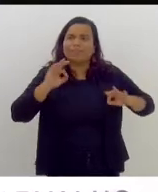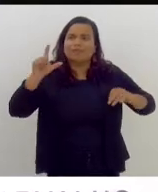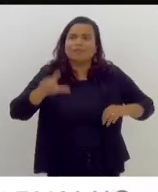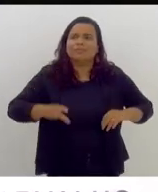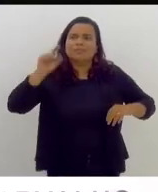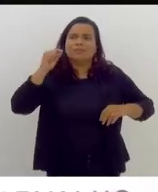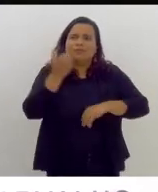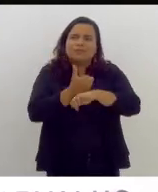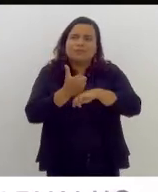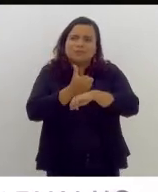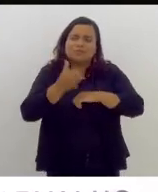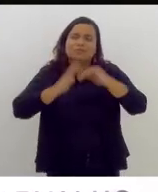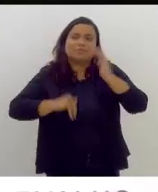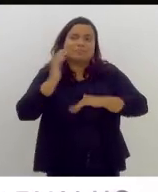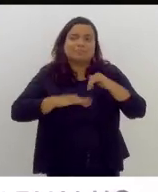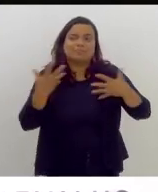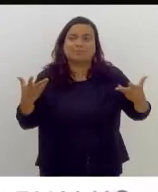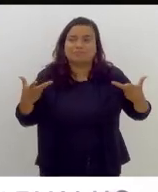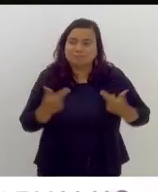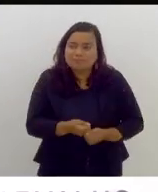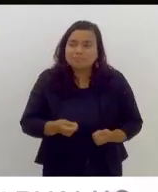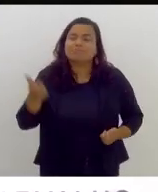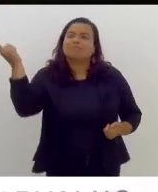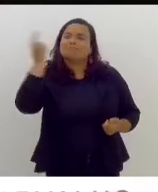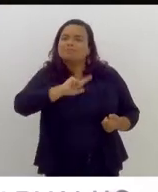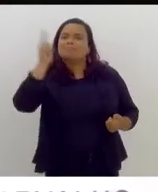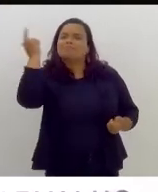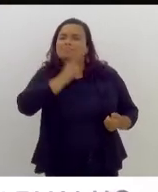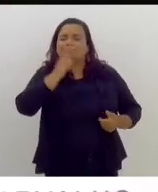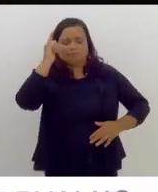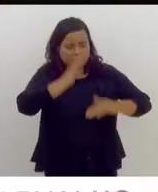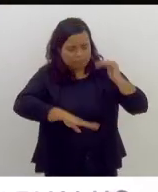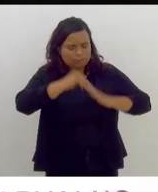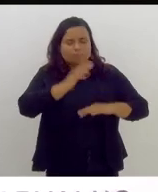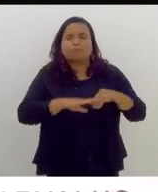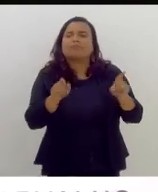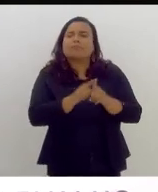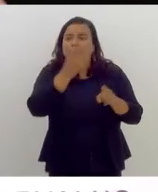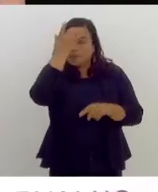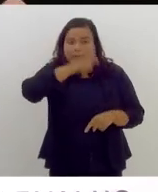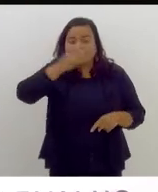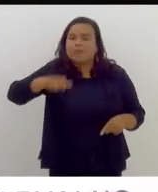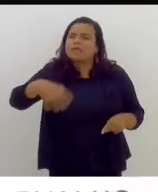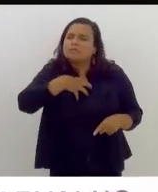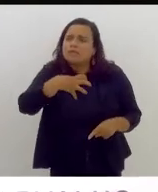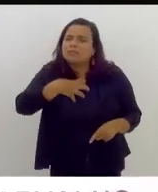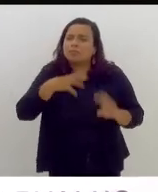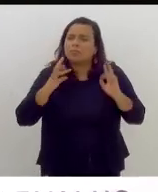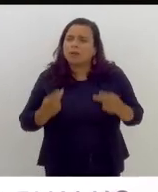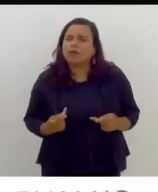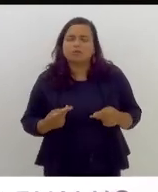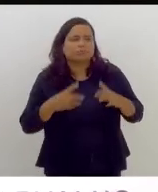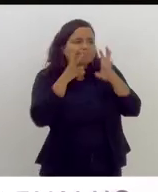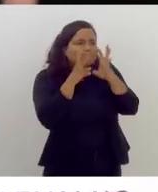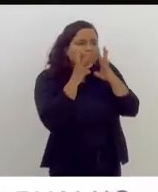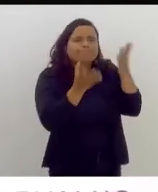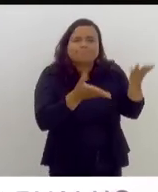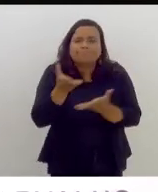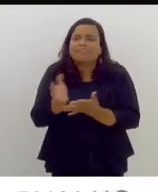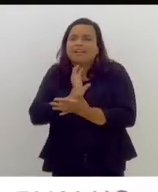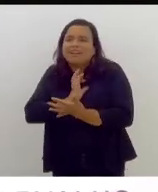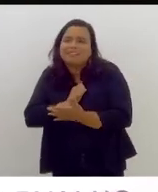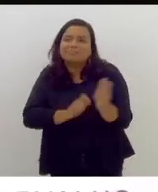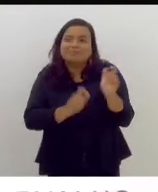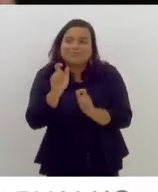excepcionais profissionais, e não só competentes, mas pessoas com sensibilidade, com amor ao